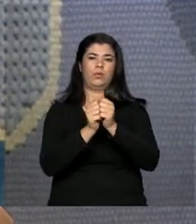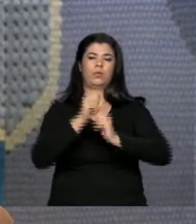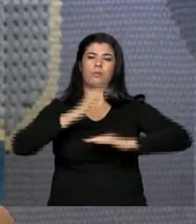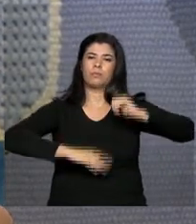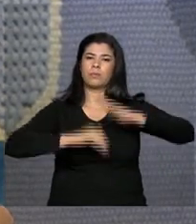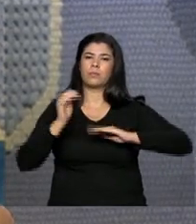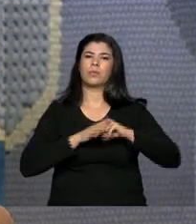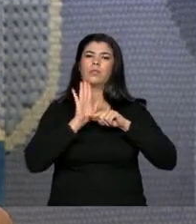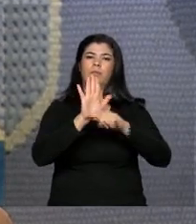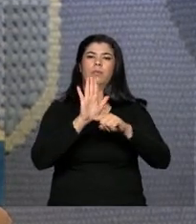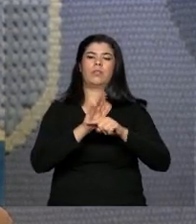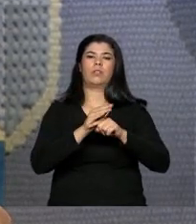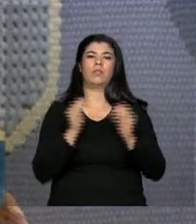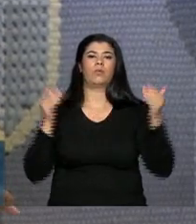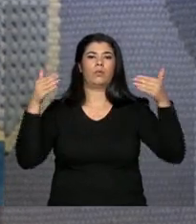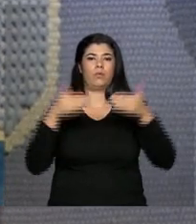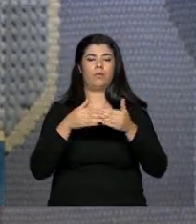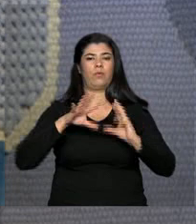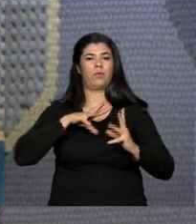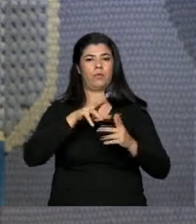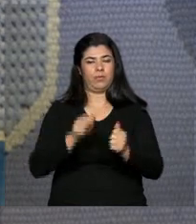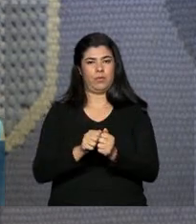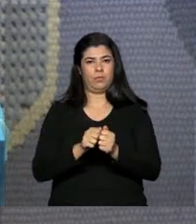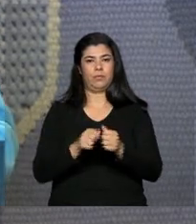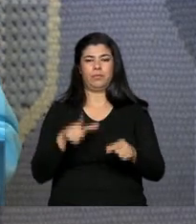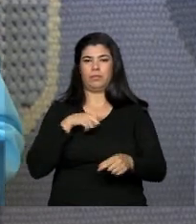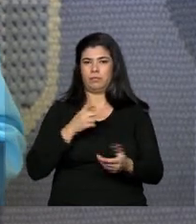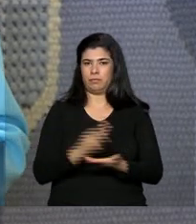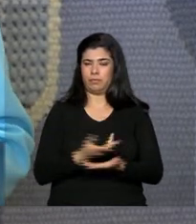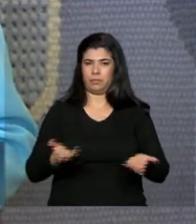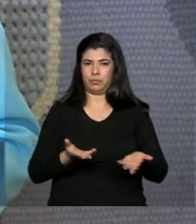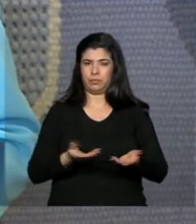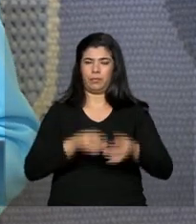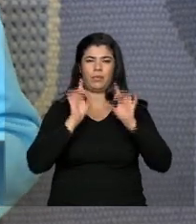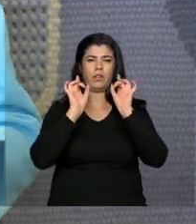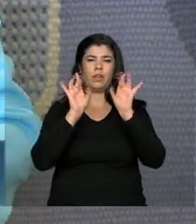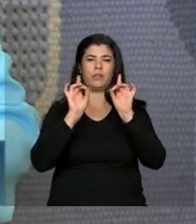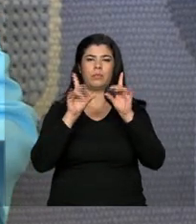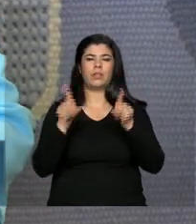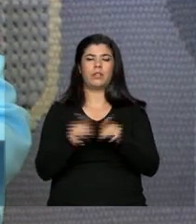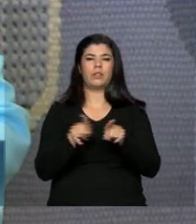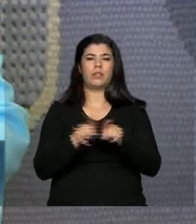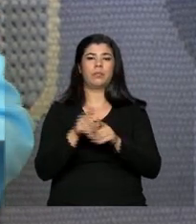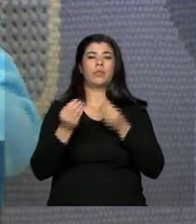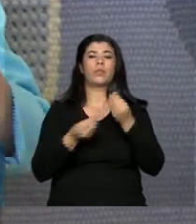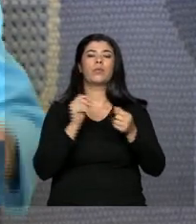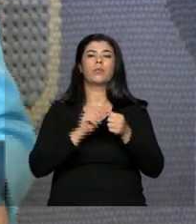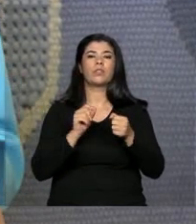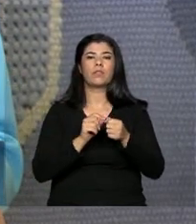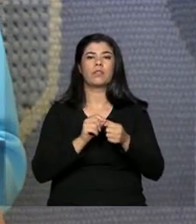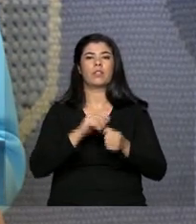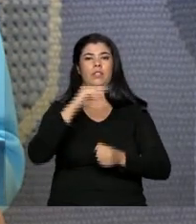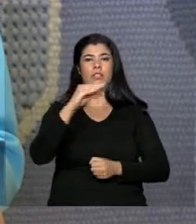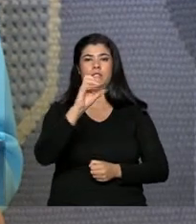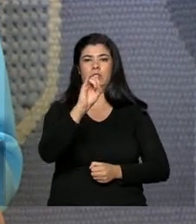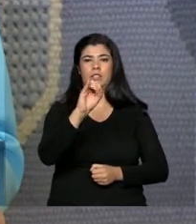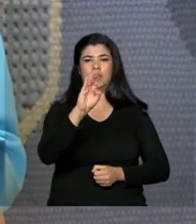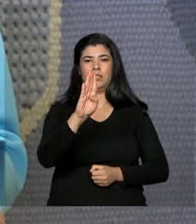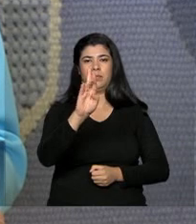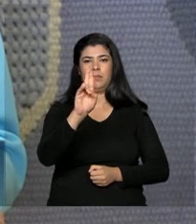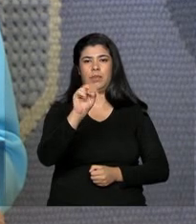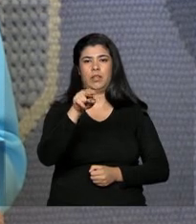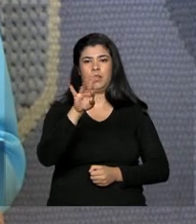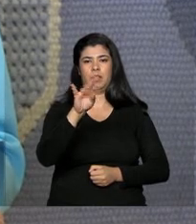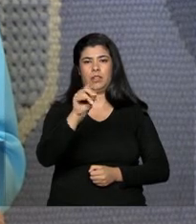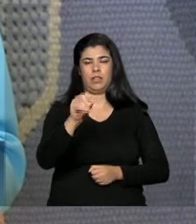que temos nos fóruns internacionais, em especial na questão cibernética,